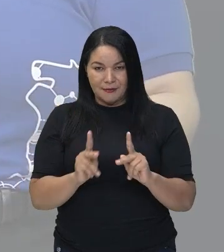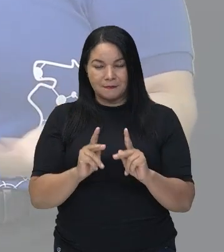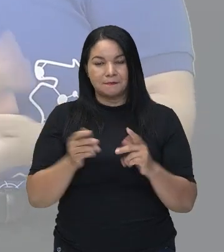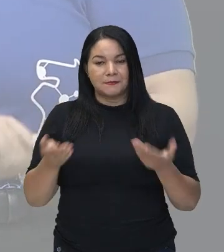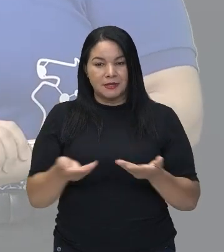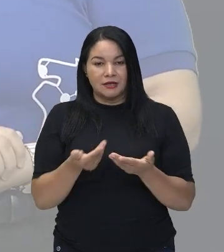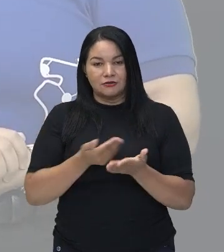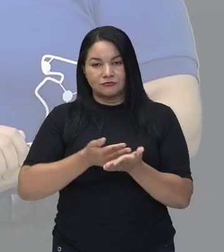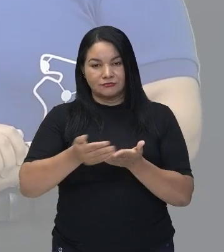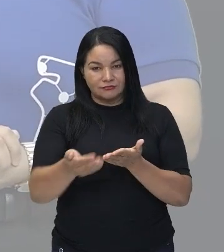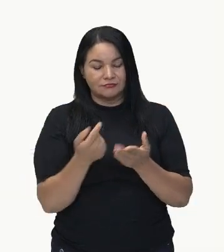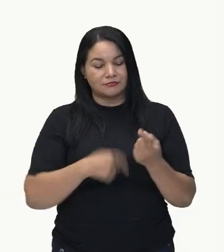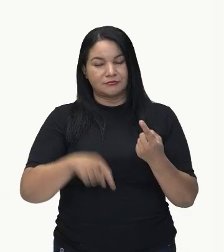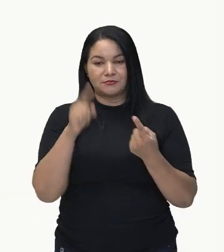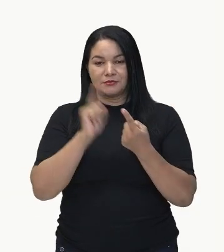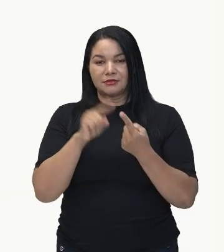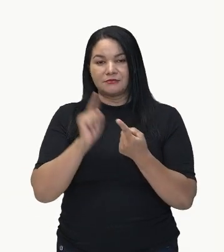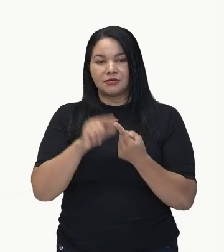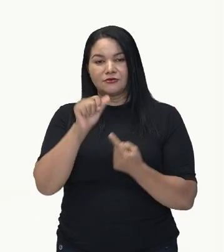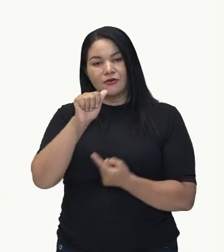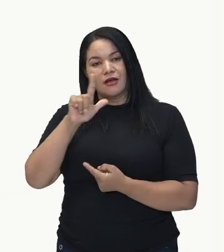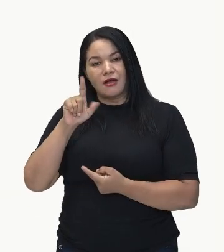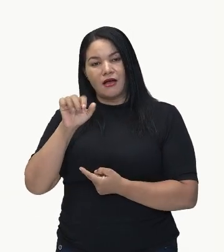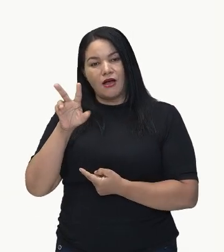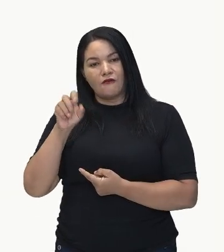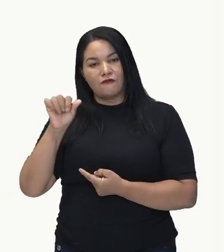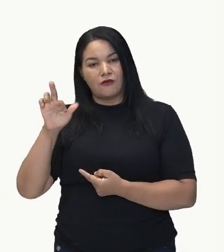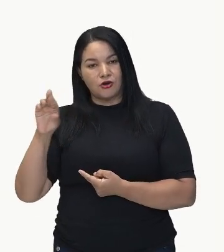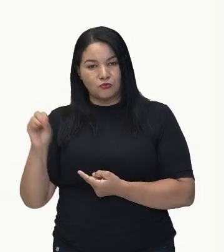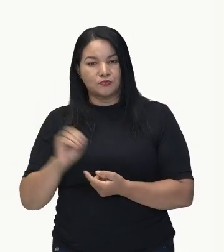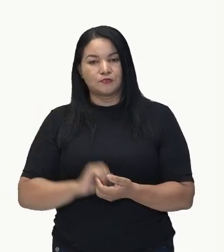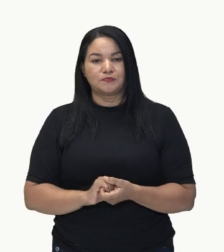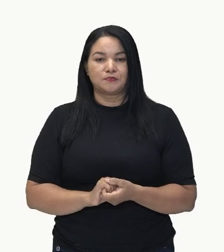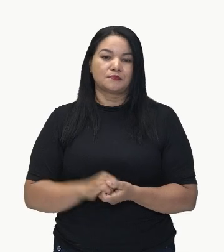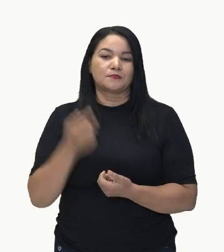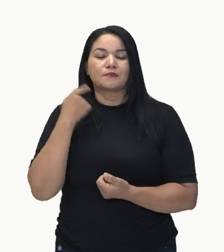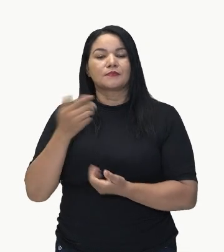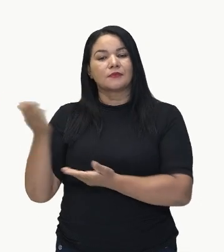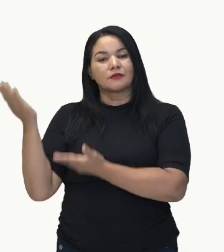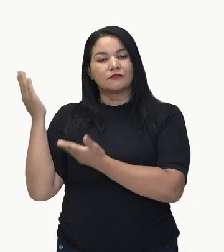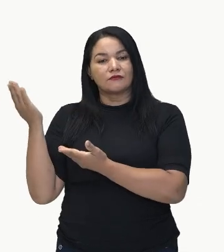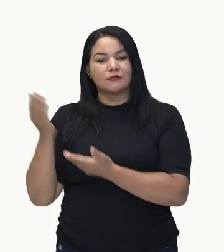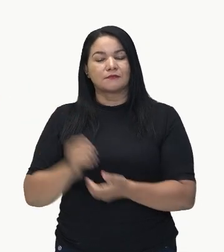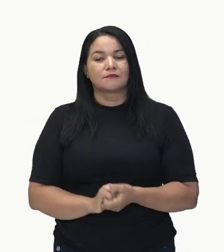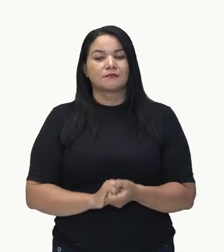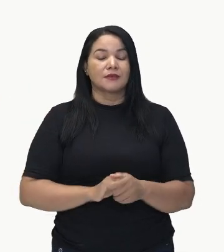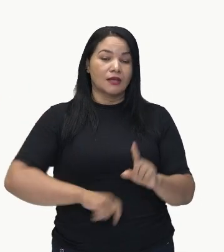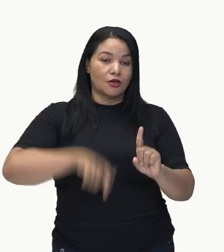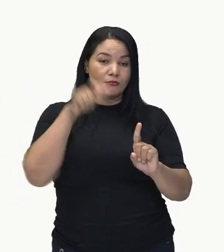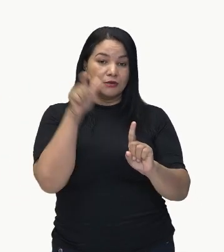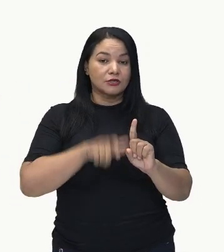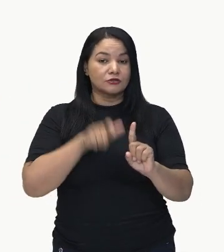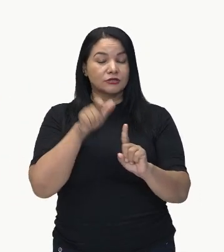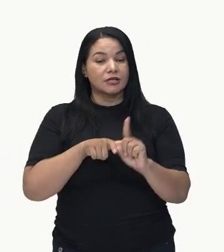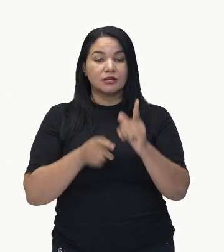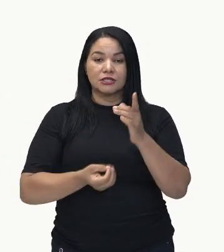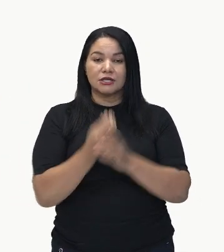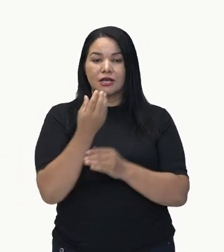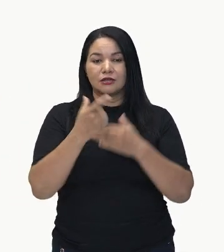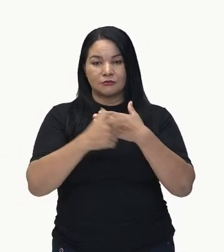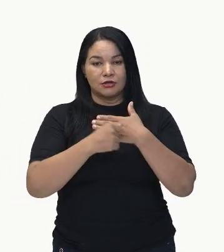por Álvaro de Campos. E Álvaro de Campos, ele é o heterônimo que tem